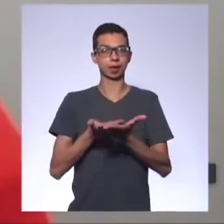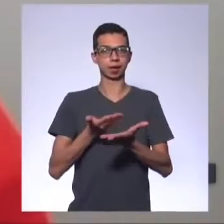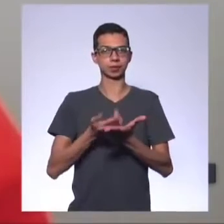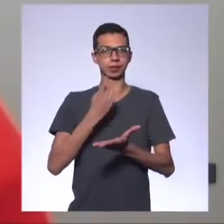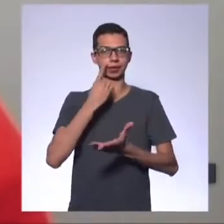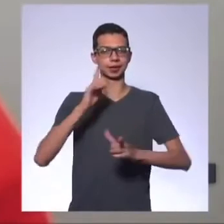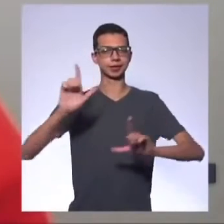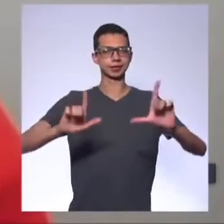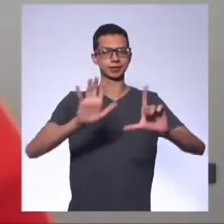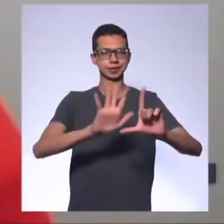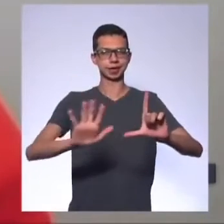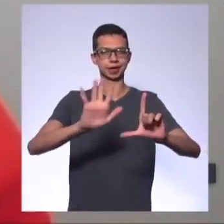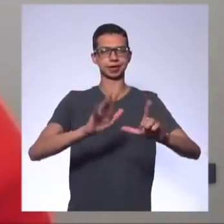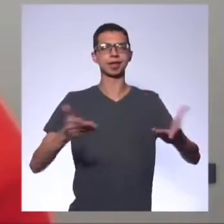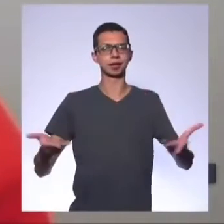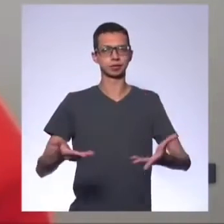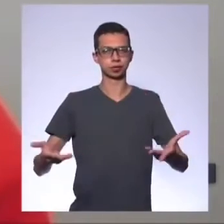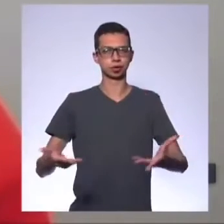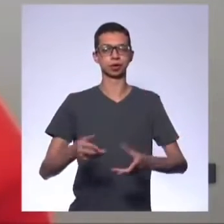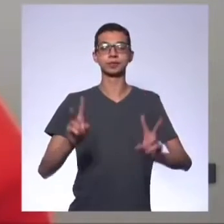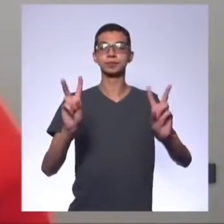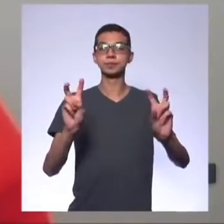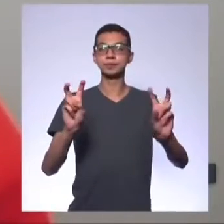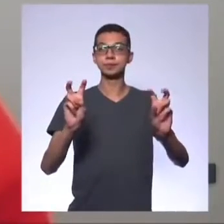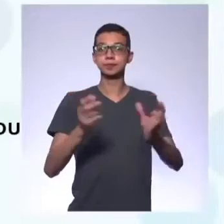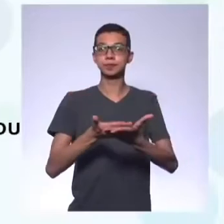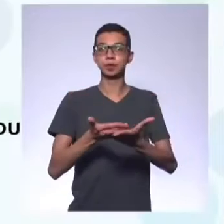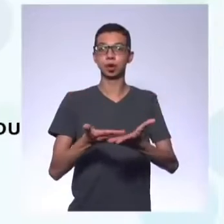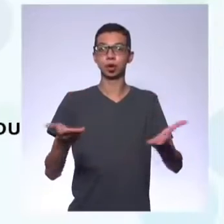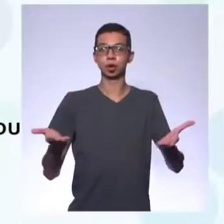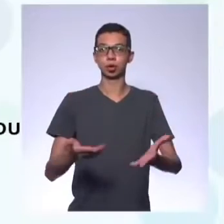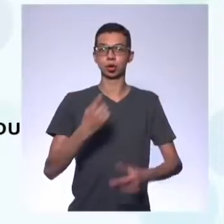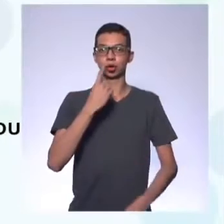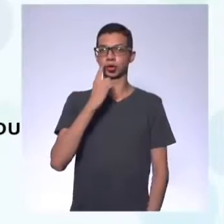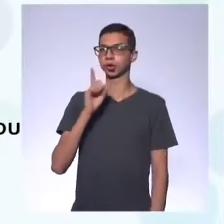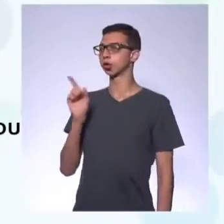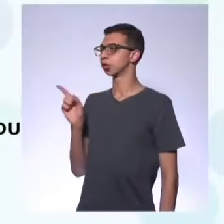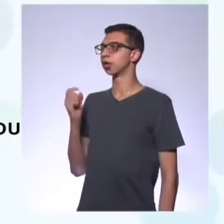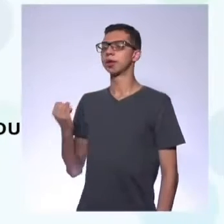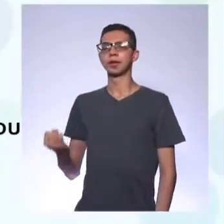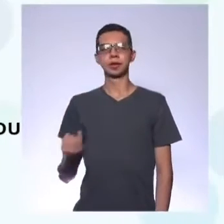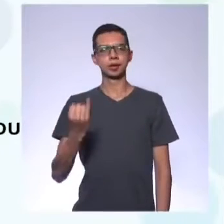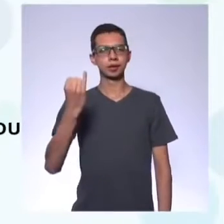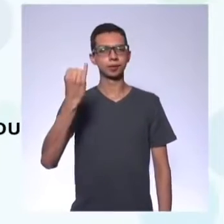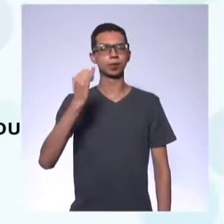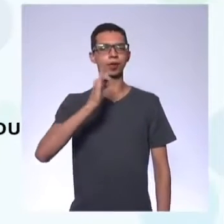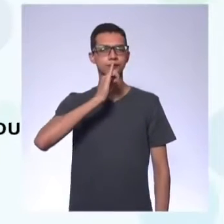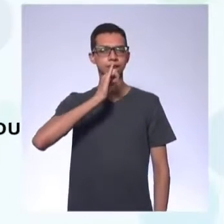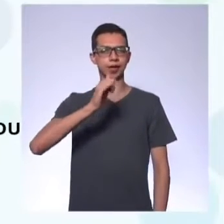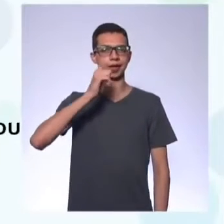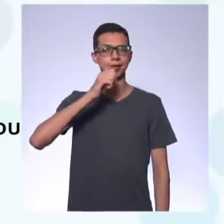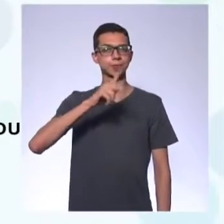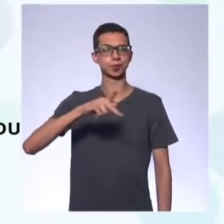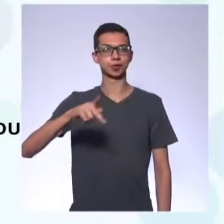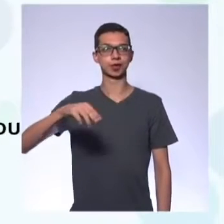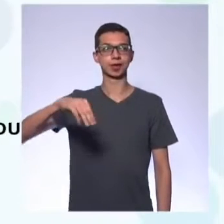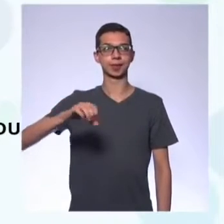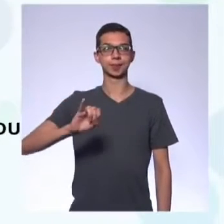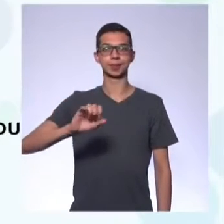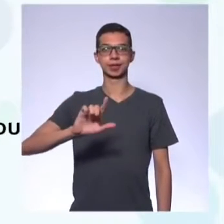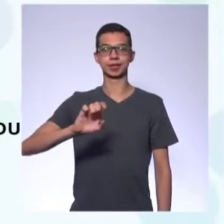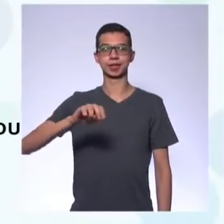para você agora, né, o tema da aula de hoje. É importante dizer que a professora Milene preparou com